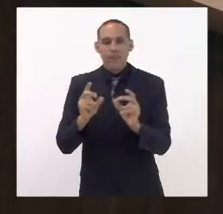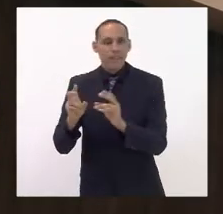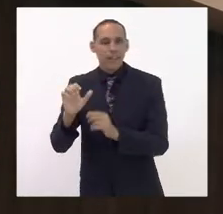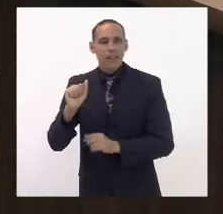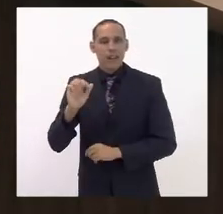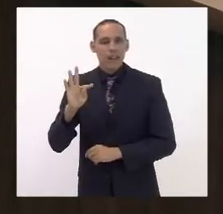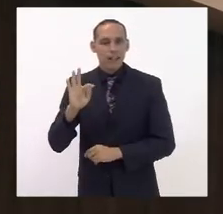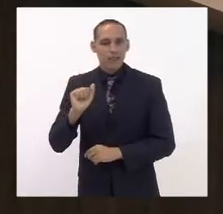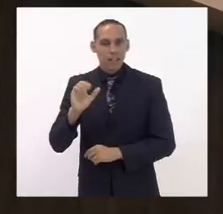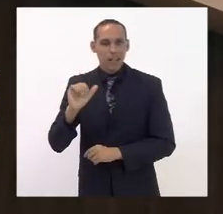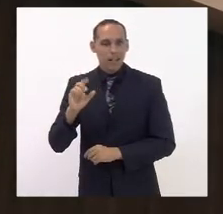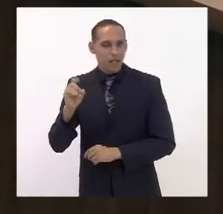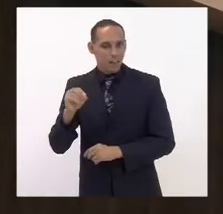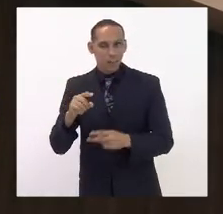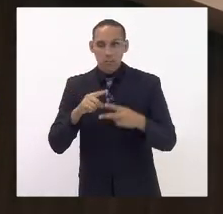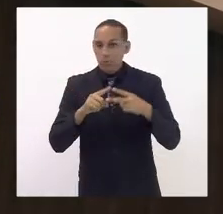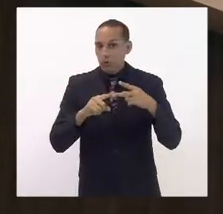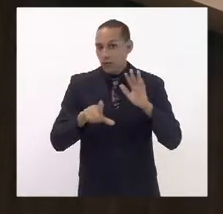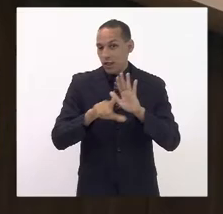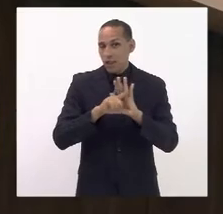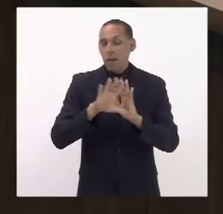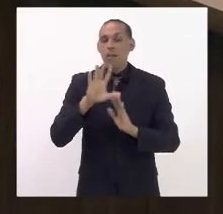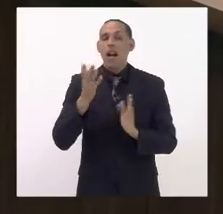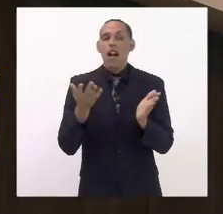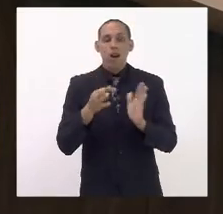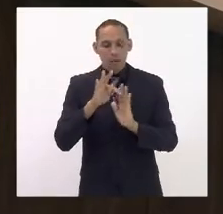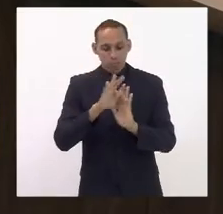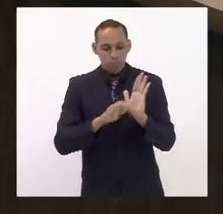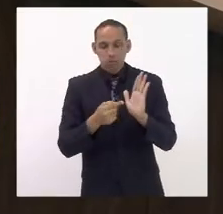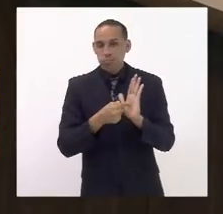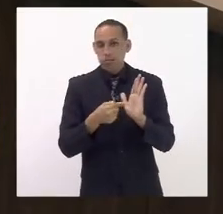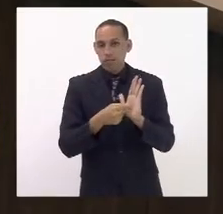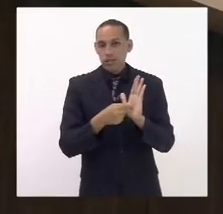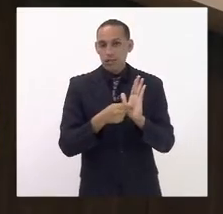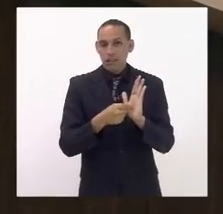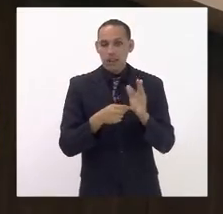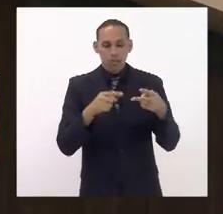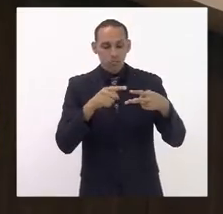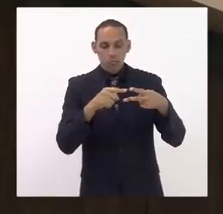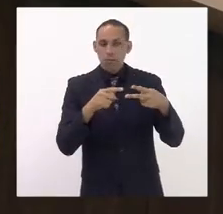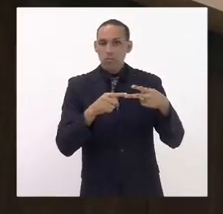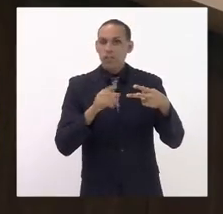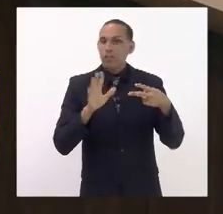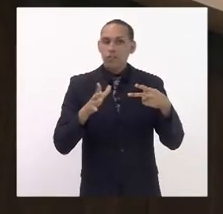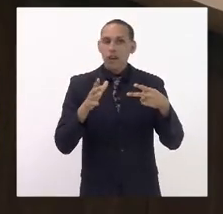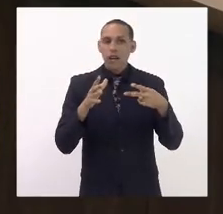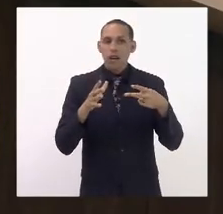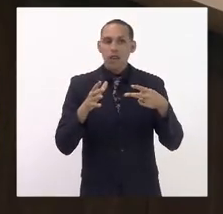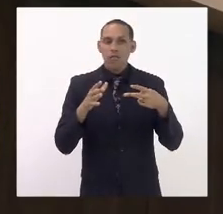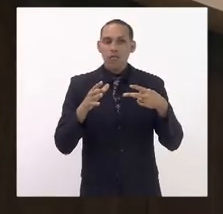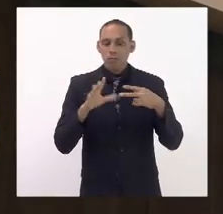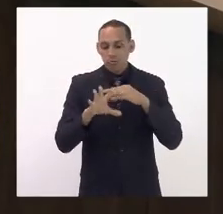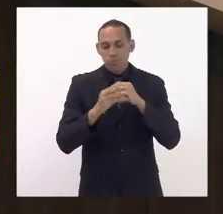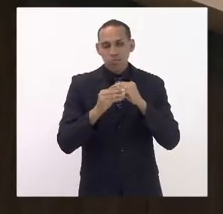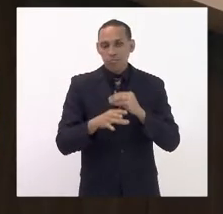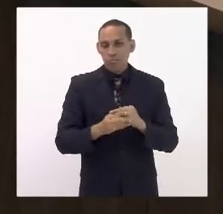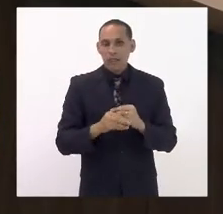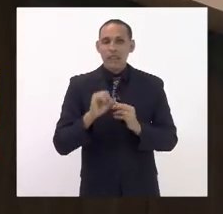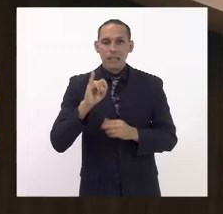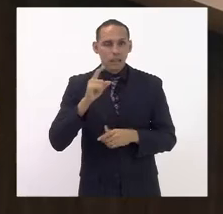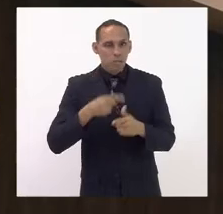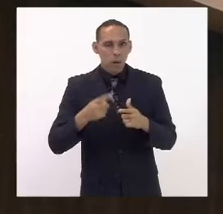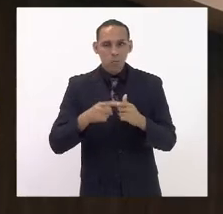leis. A redação que dá é que todas as duas leis já abrangem esse assunto. Se há um